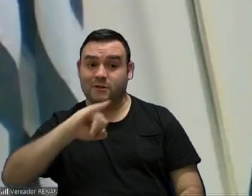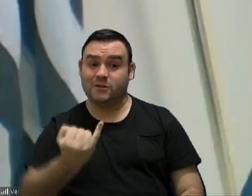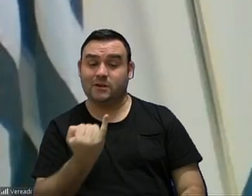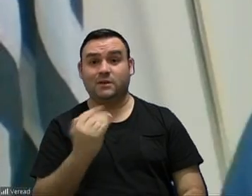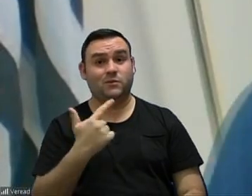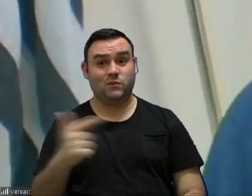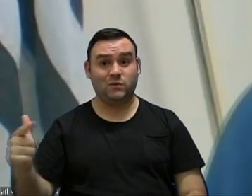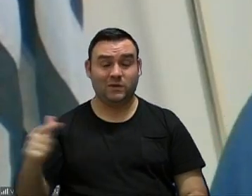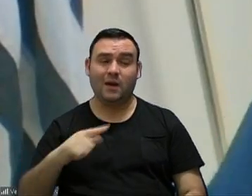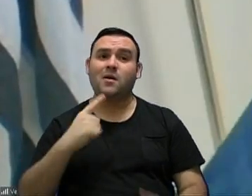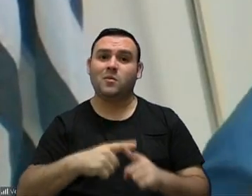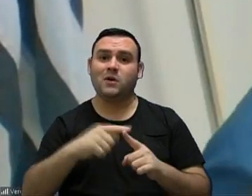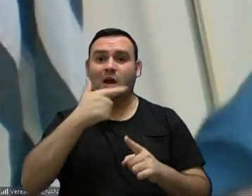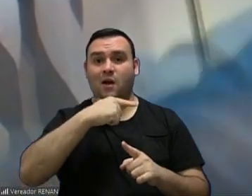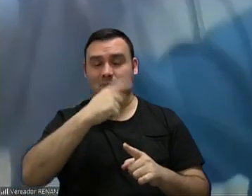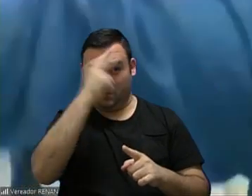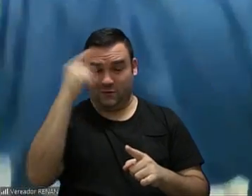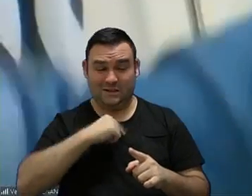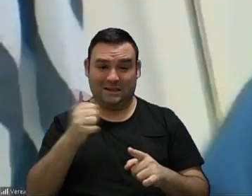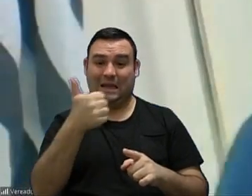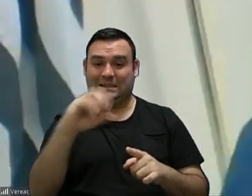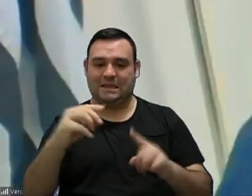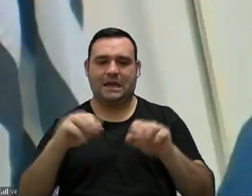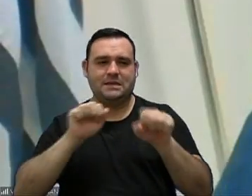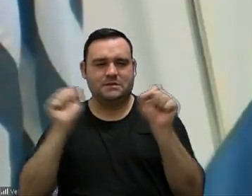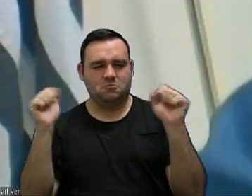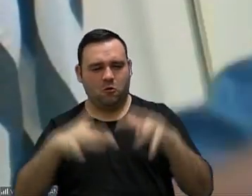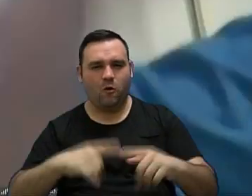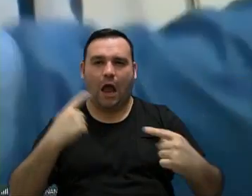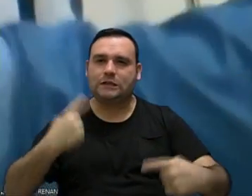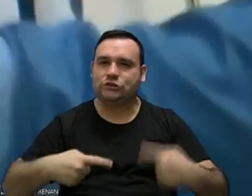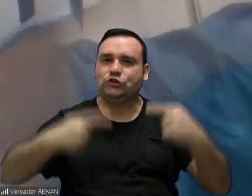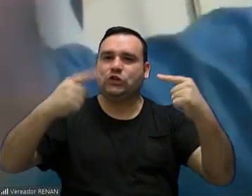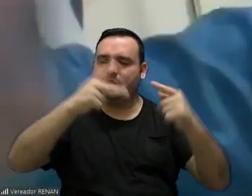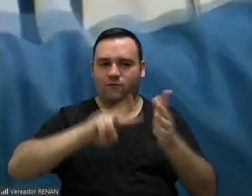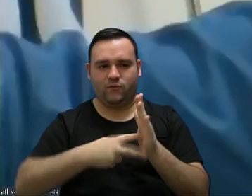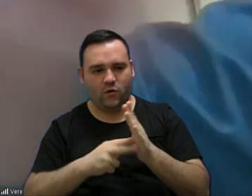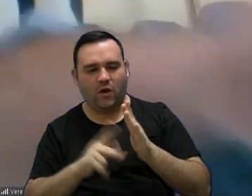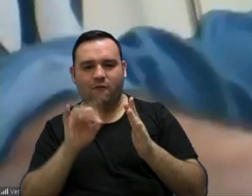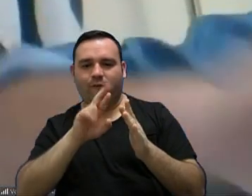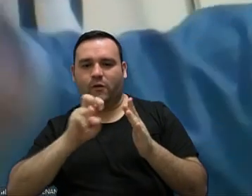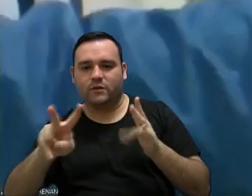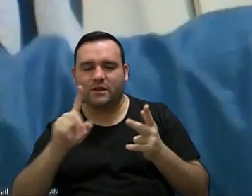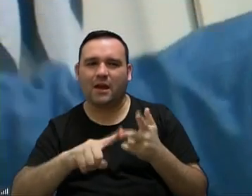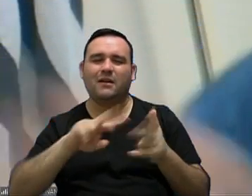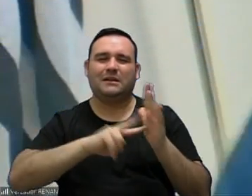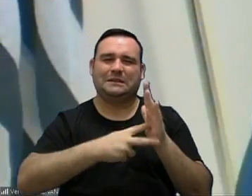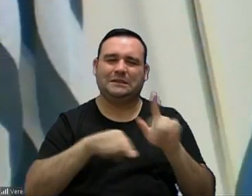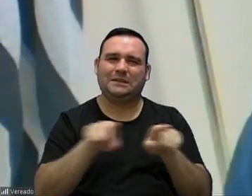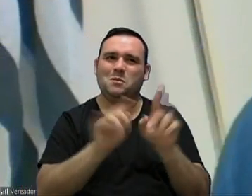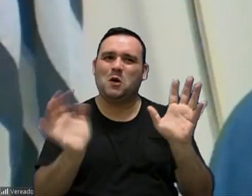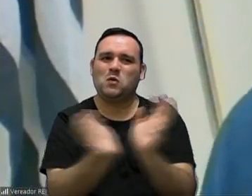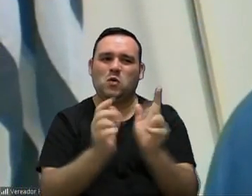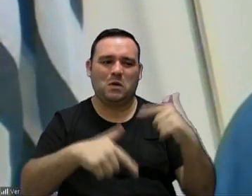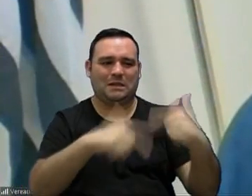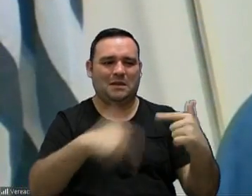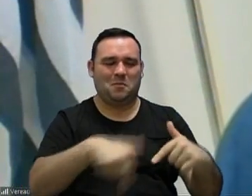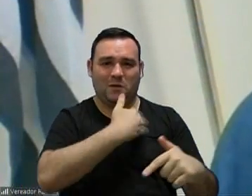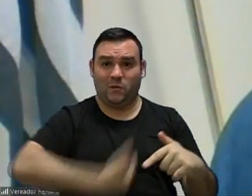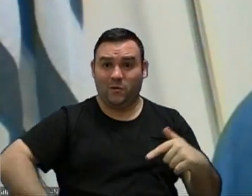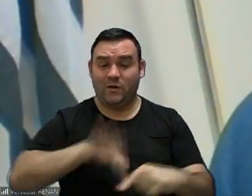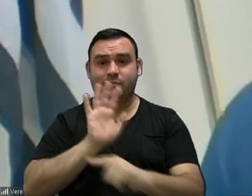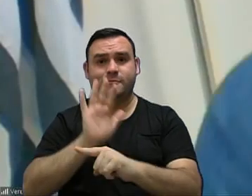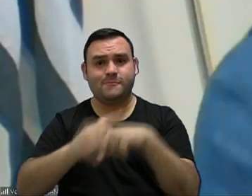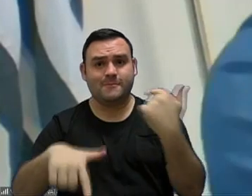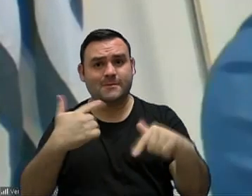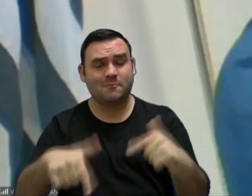presidente. Dava para ter feito 10 audiências públicas, debatido com o Fulservio, com o sindicato, com o conjunto dos servidores públicos municipais.